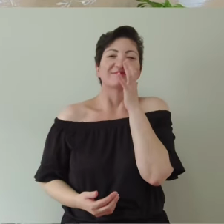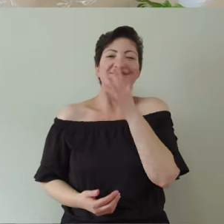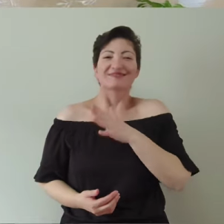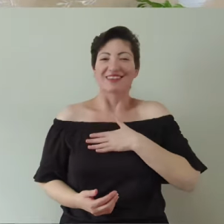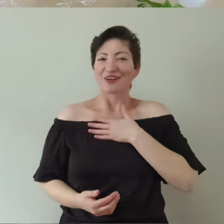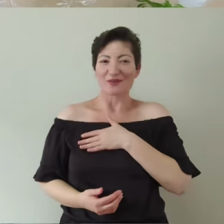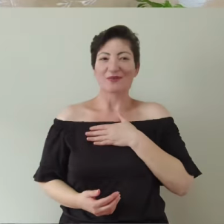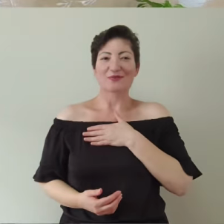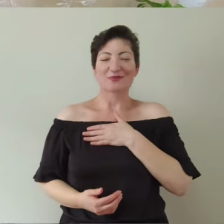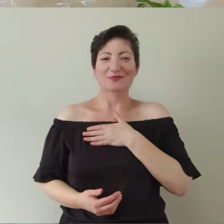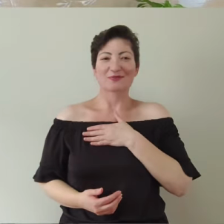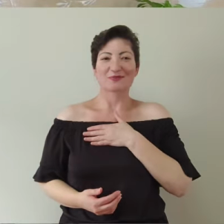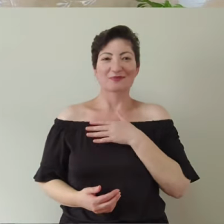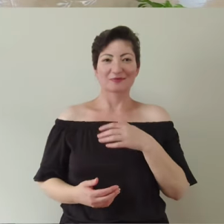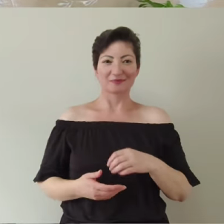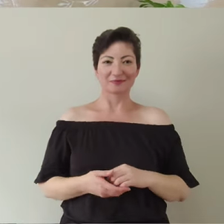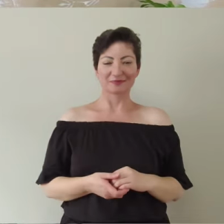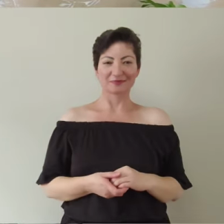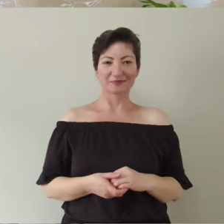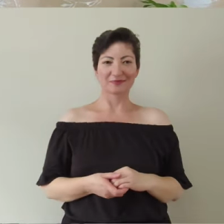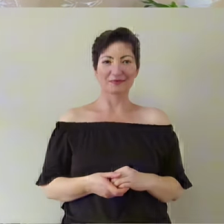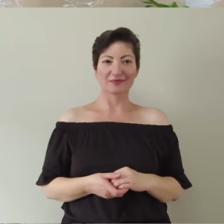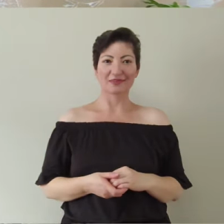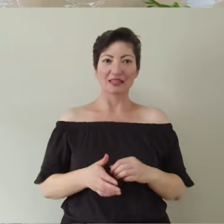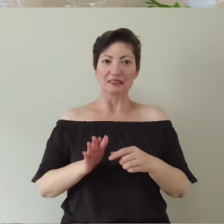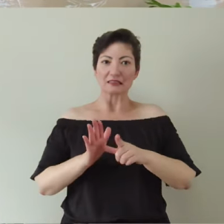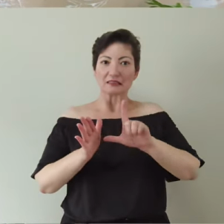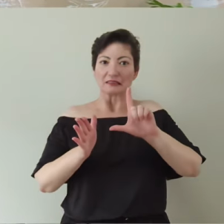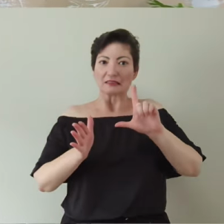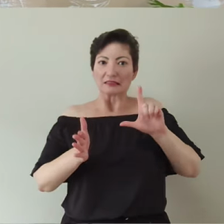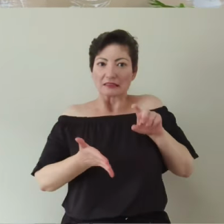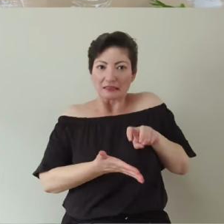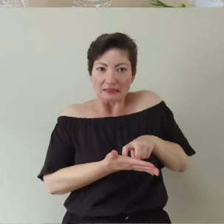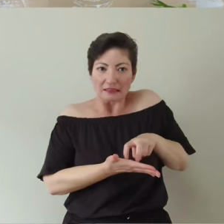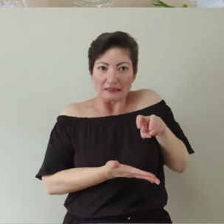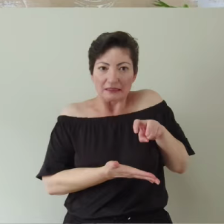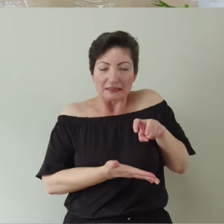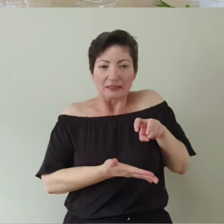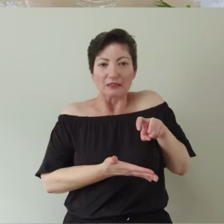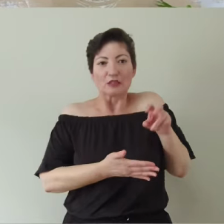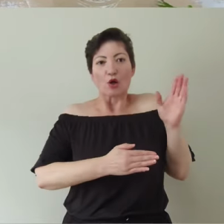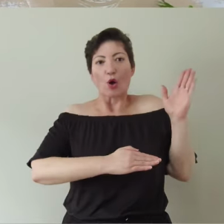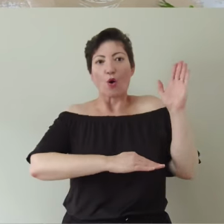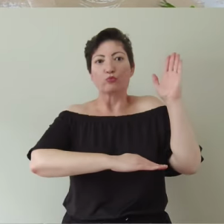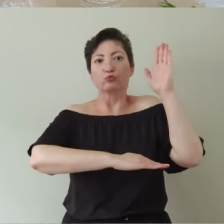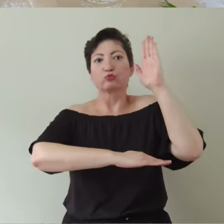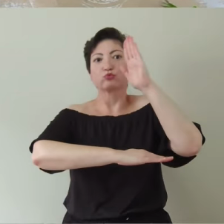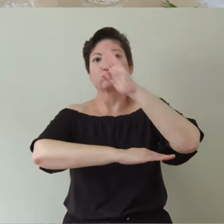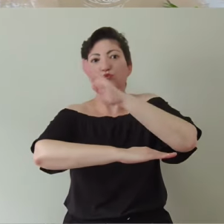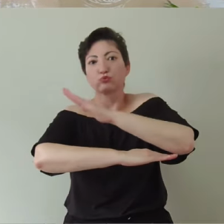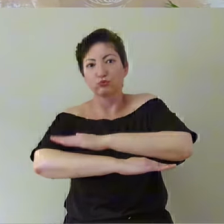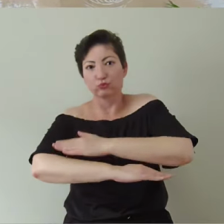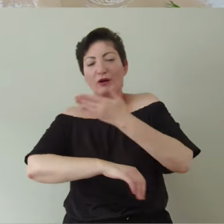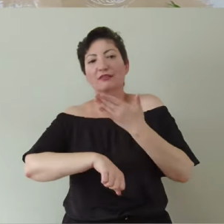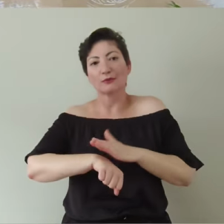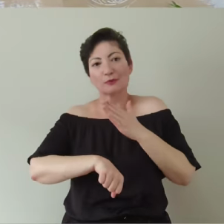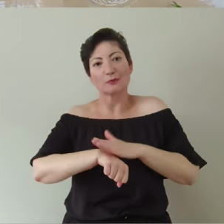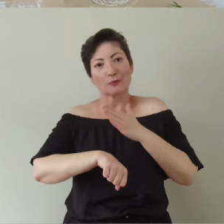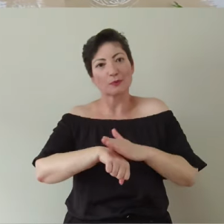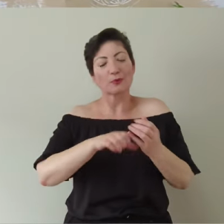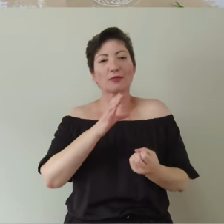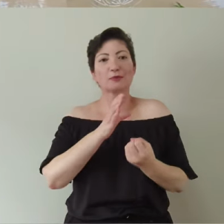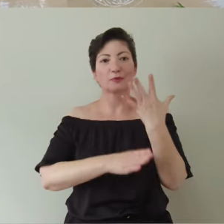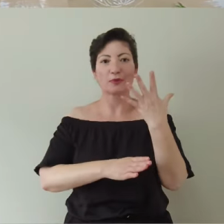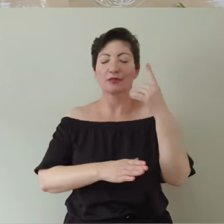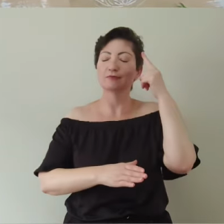muito. E a gente ia cedo para casa da Michela, ficava o dia inteiro ensaiando e criando.